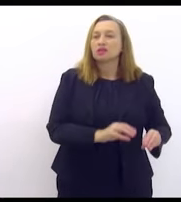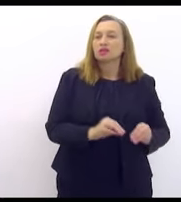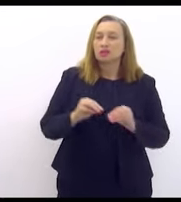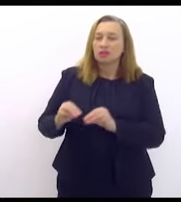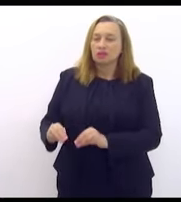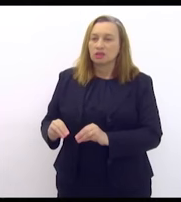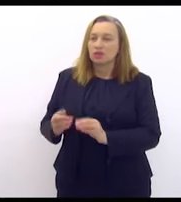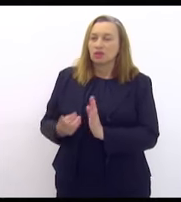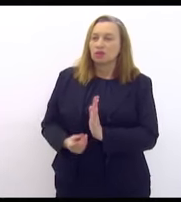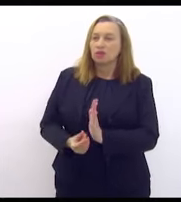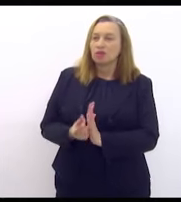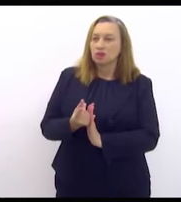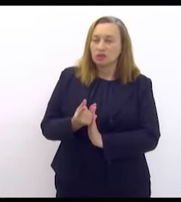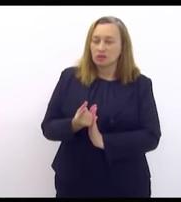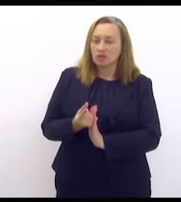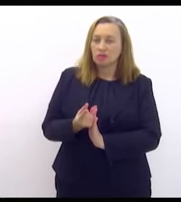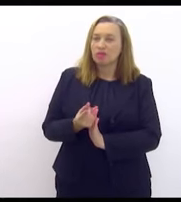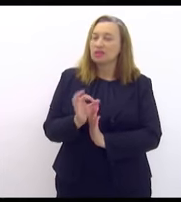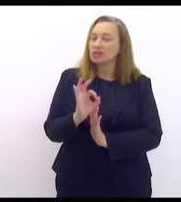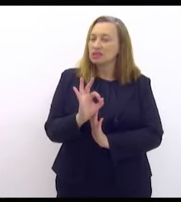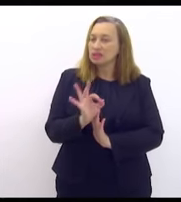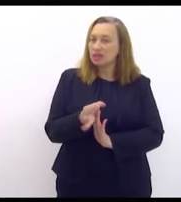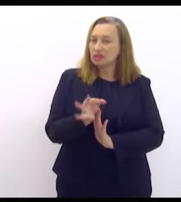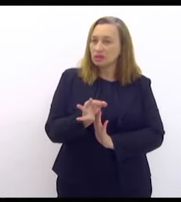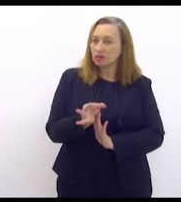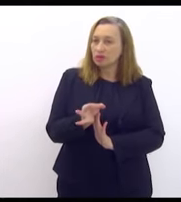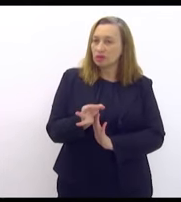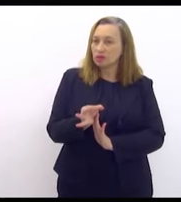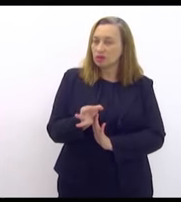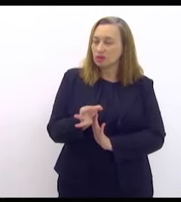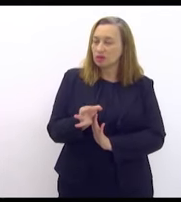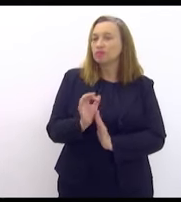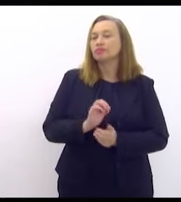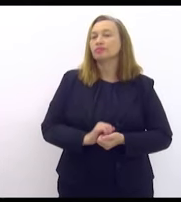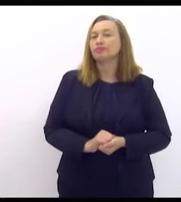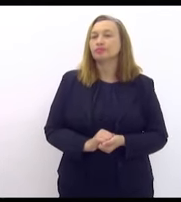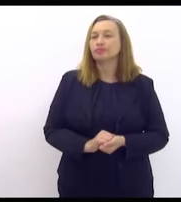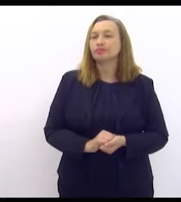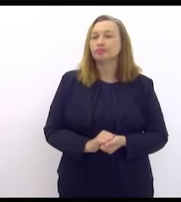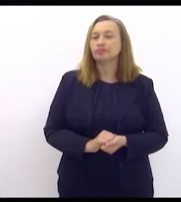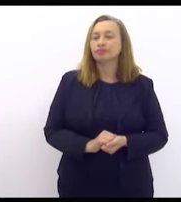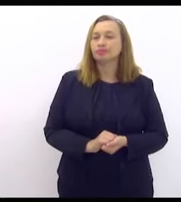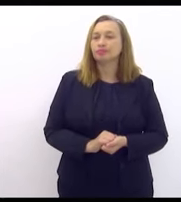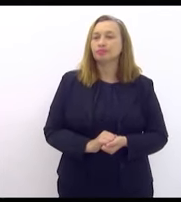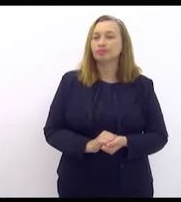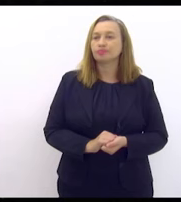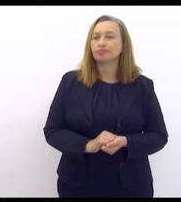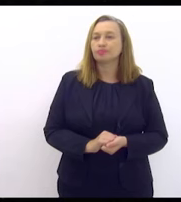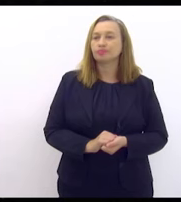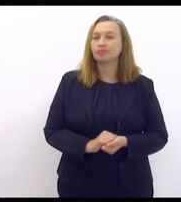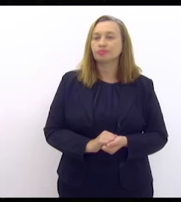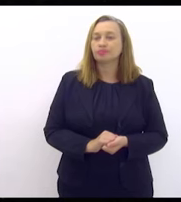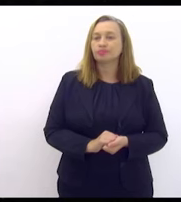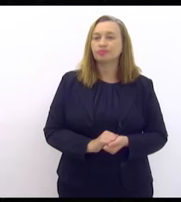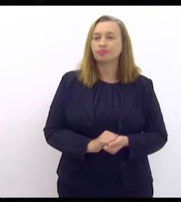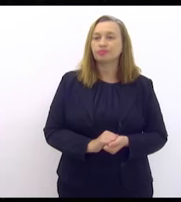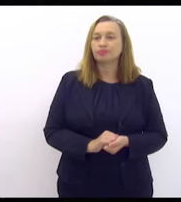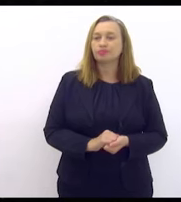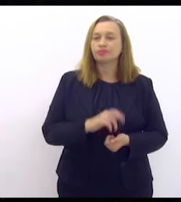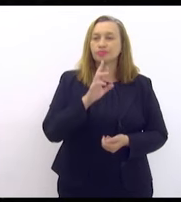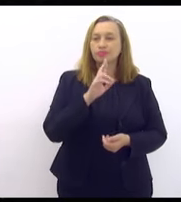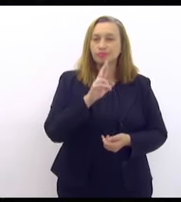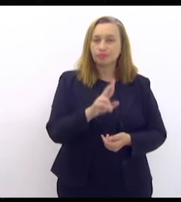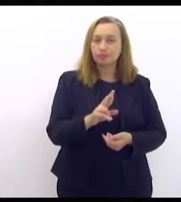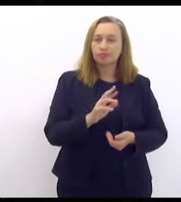execução orçamentária exatamente da feita por aquilo que foi resultado da